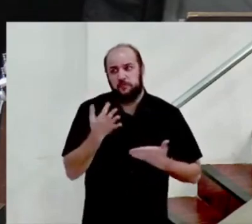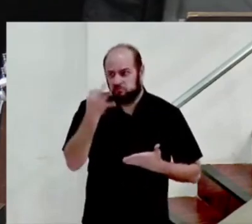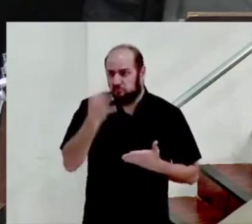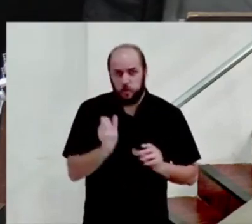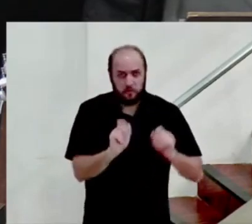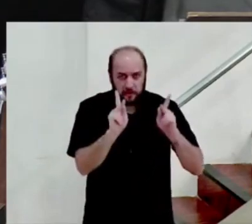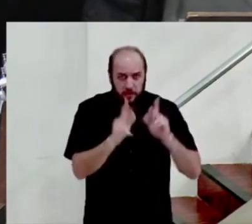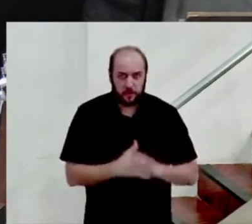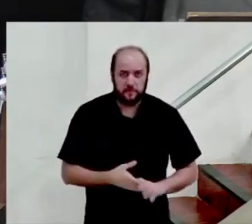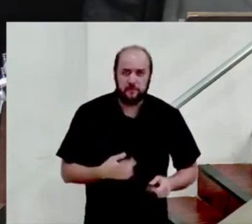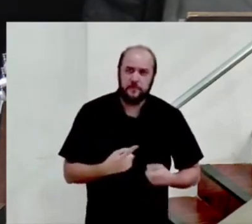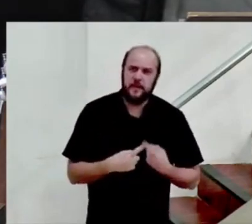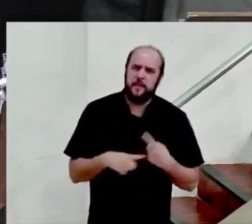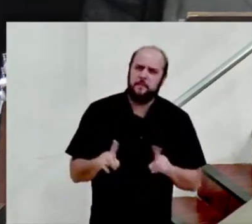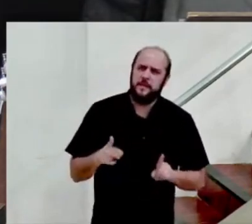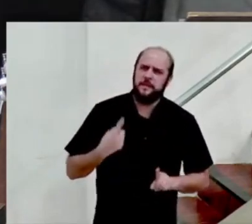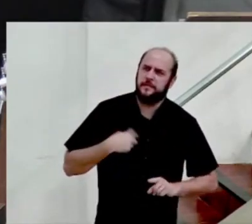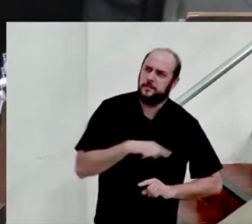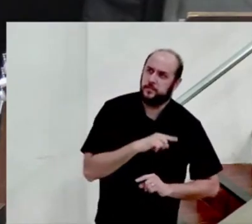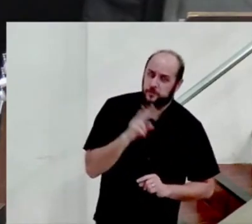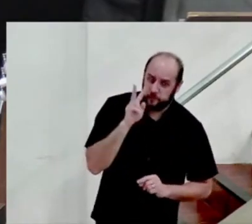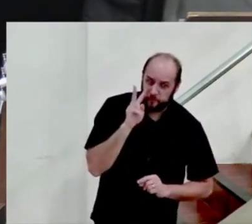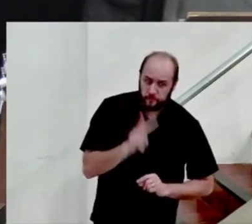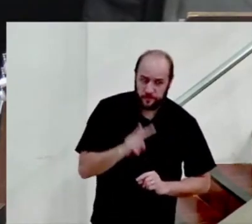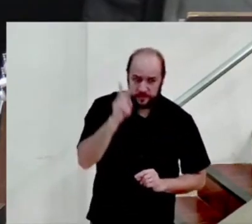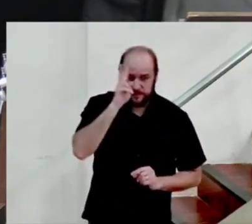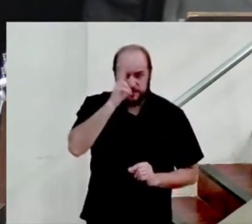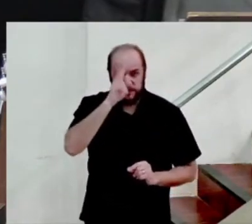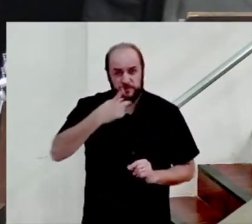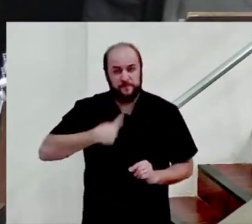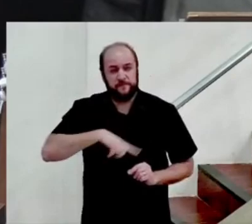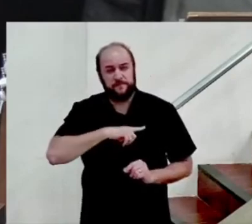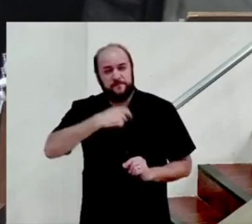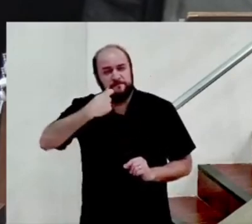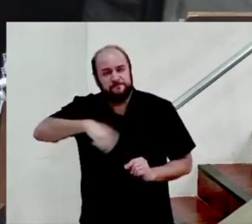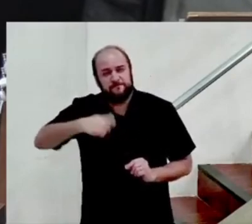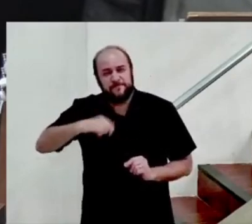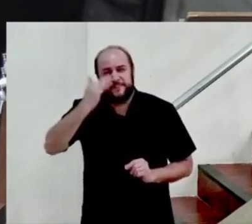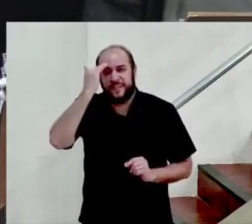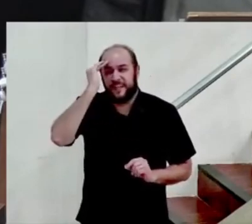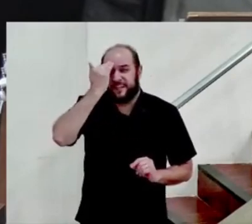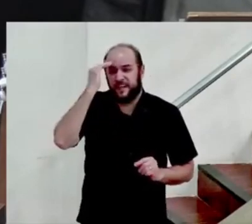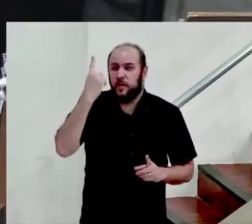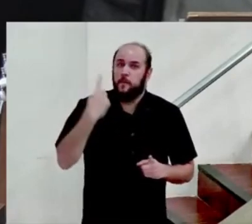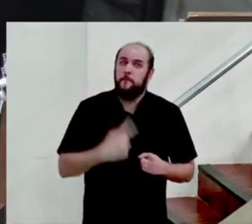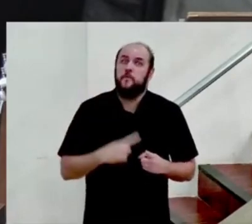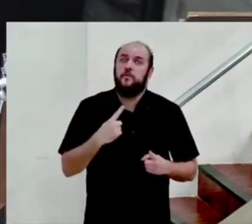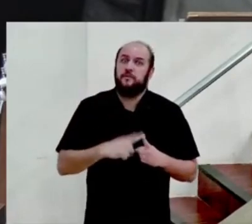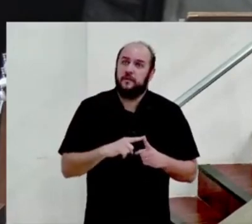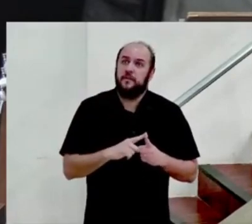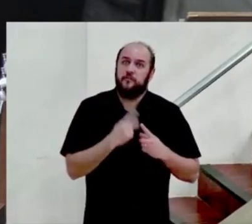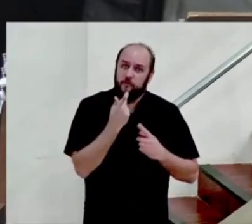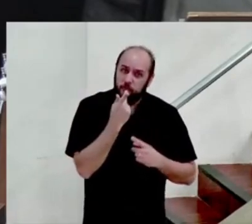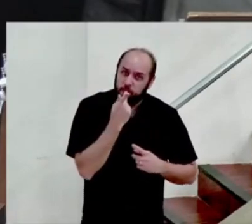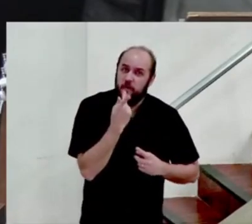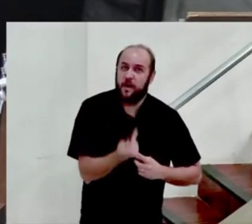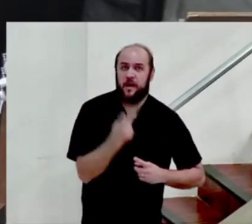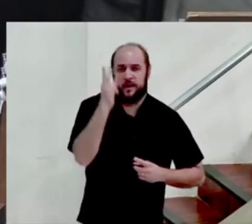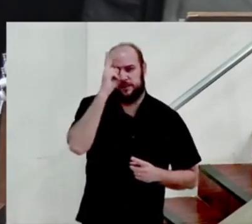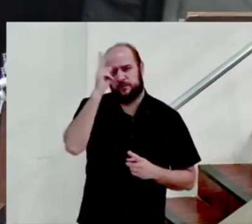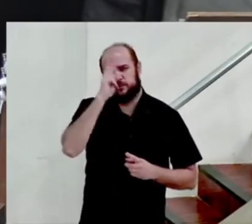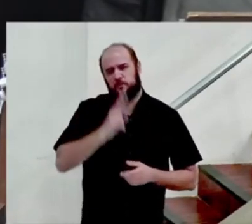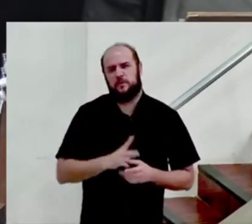Mas ao nos aproximarmos de uma narrativa como esta, nós precisamos tentar entender por que ela foi feita, por que ela